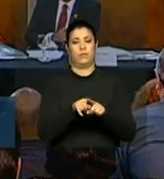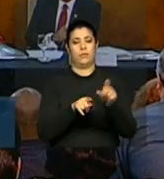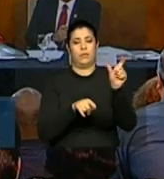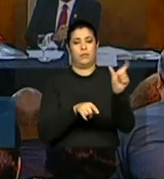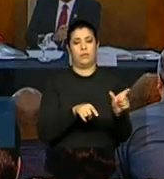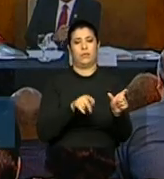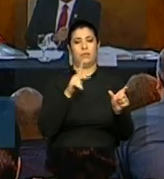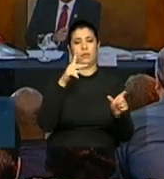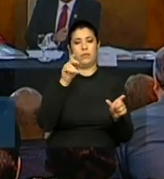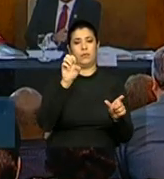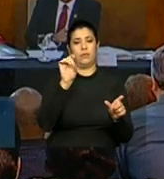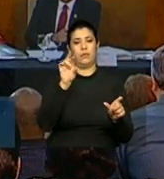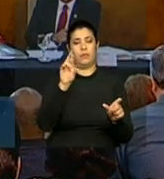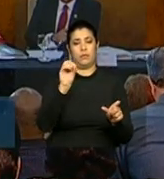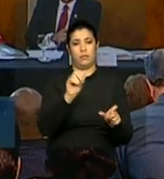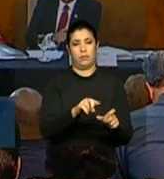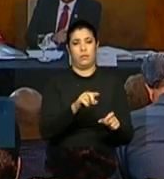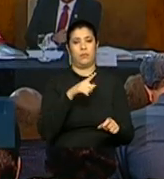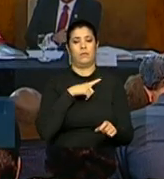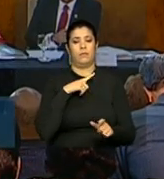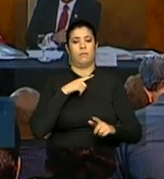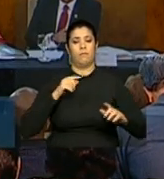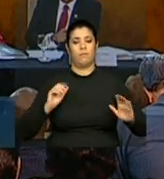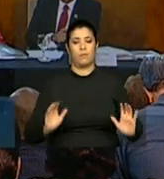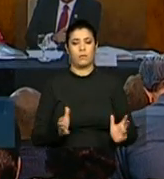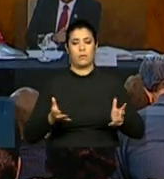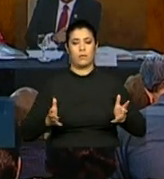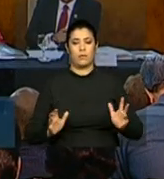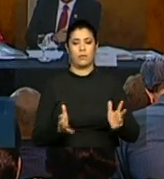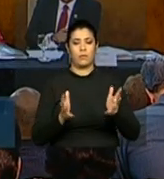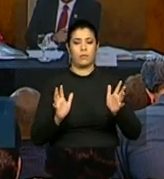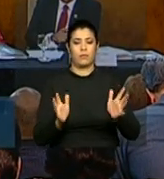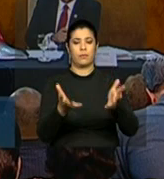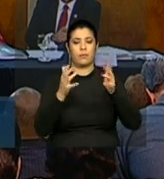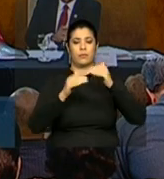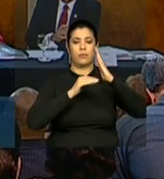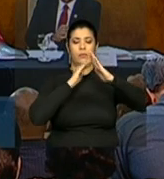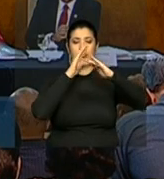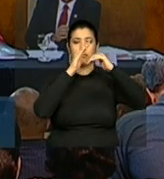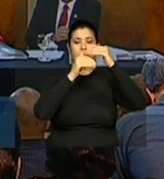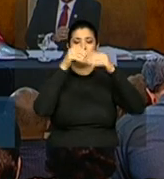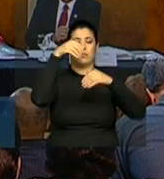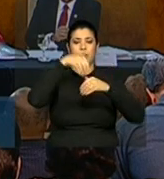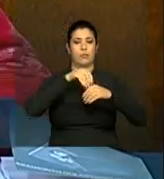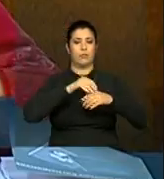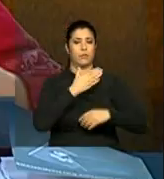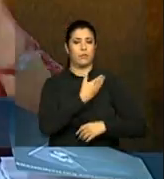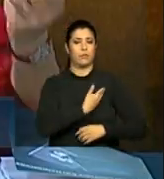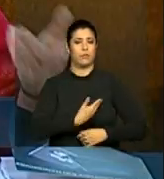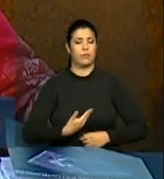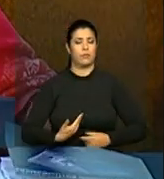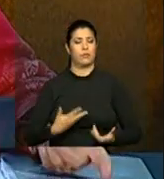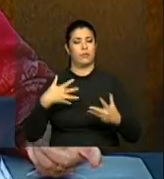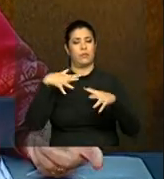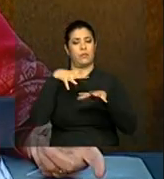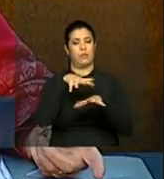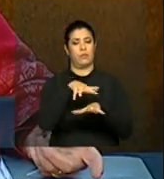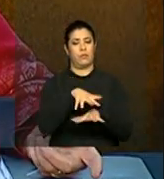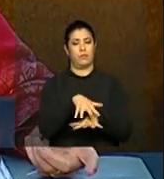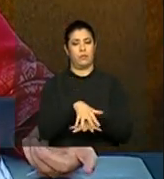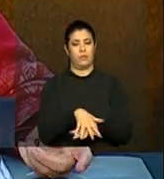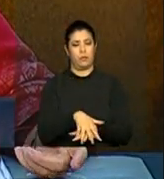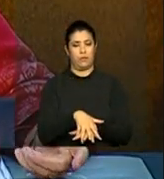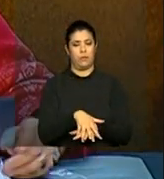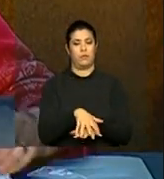também impulsionou eh dentro do governo a inclusão dessas